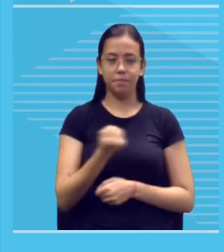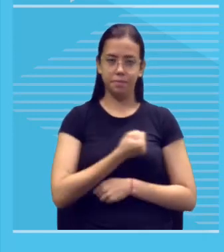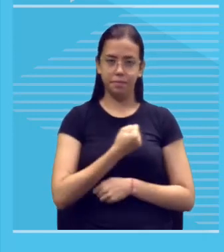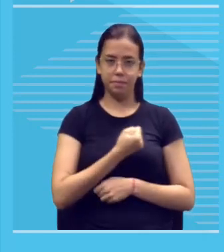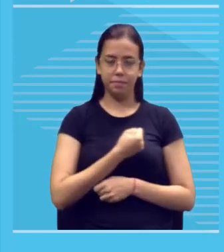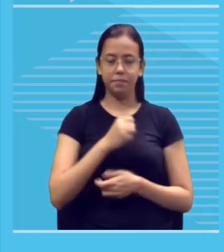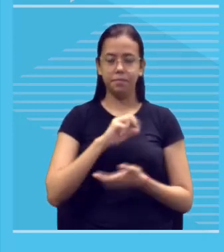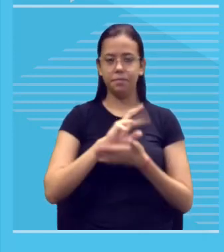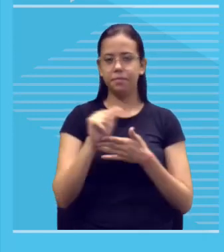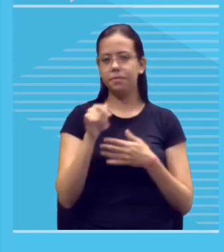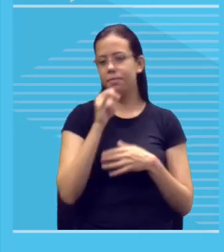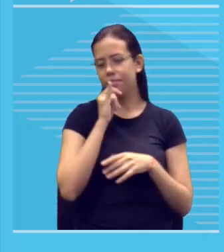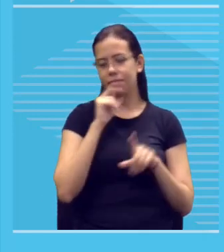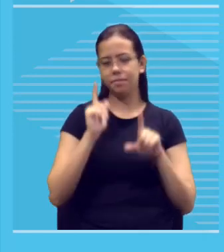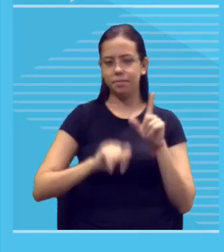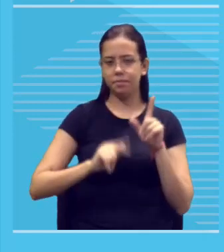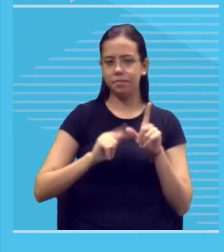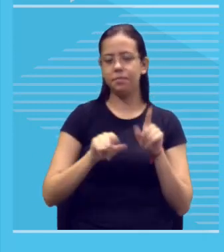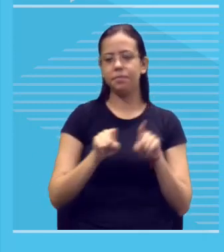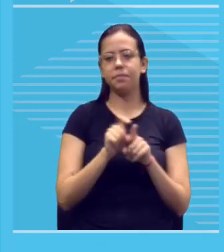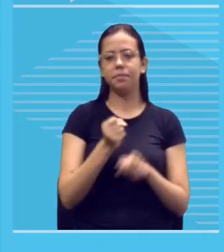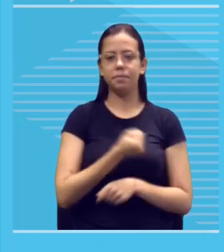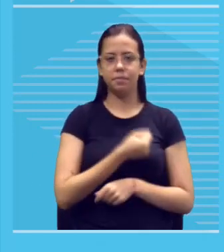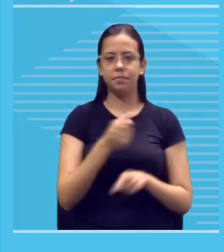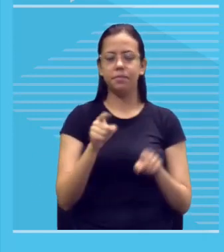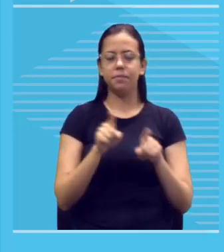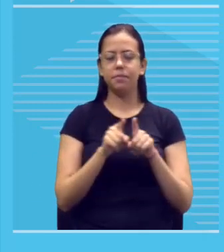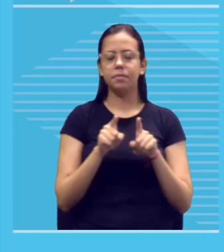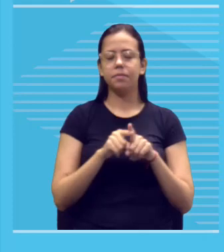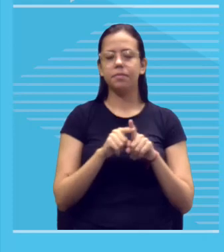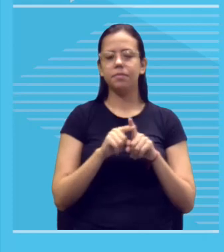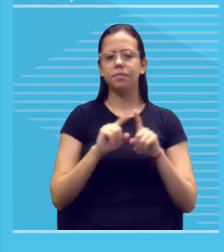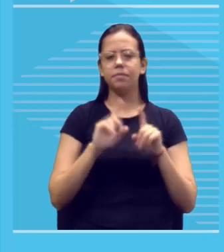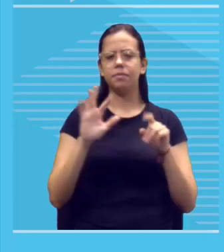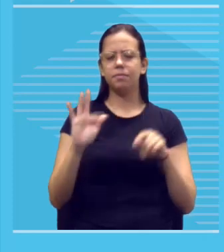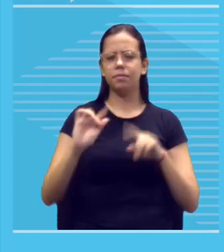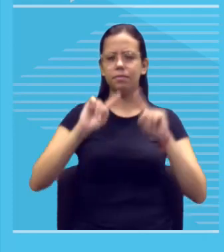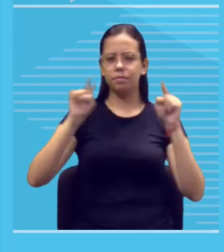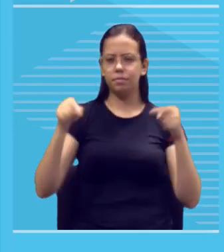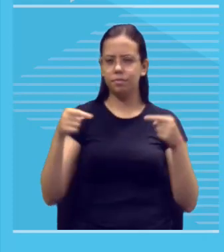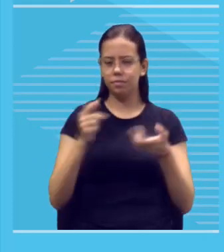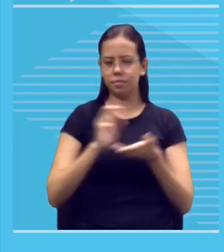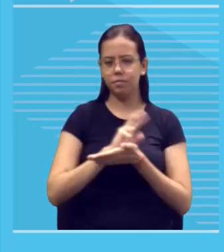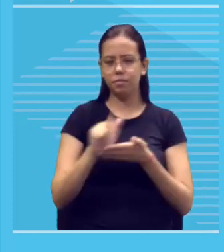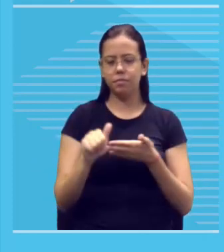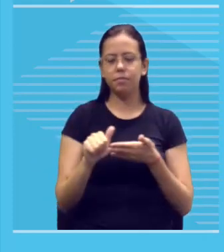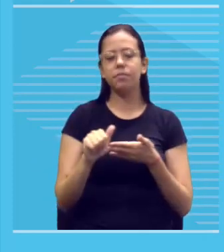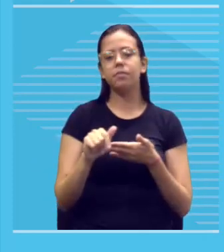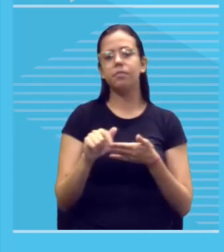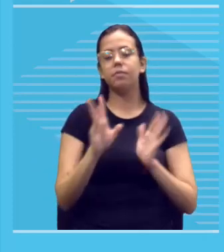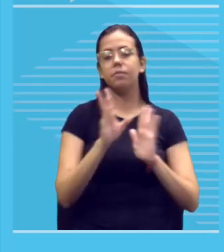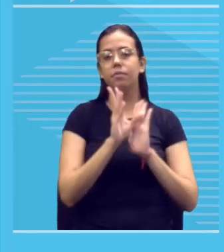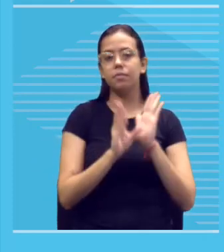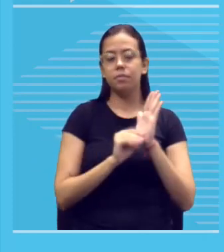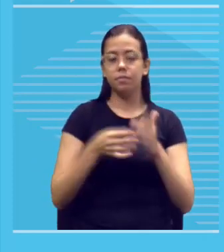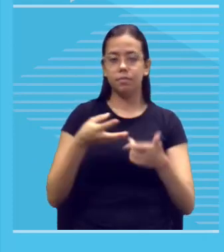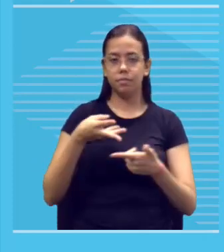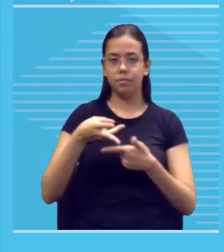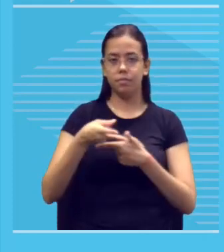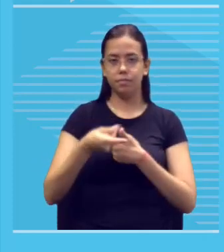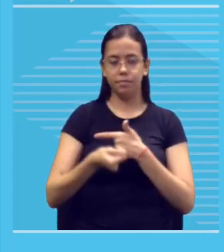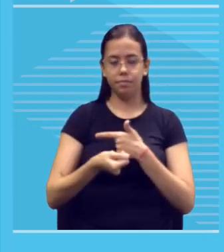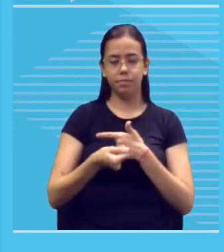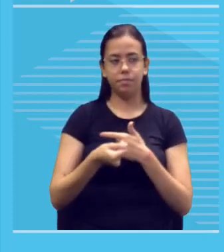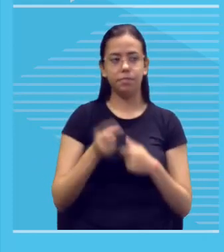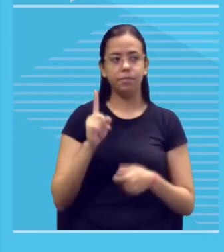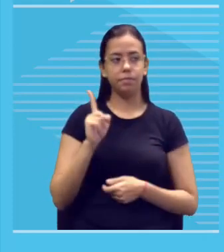né letras números o estudo de função e tal Beleza o conteúdo de álgebra é o